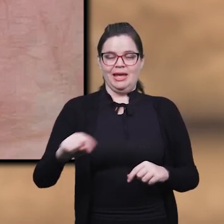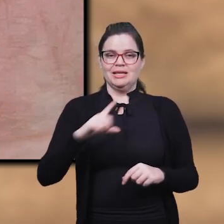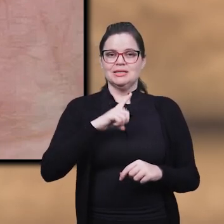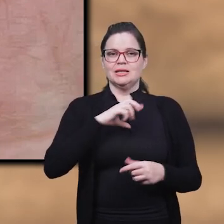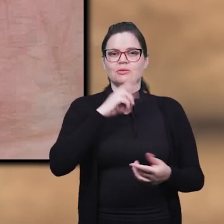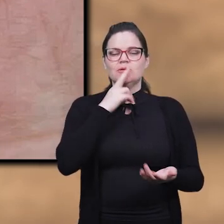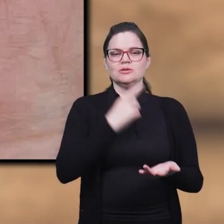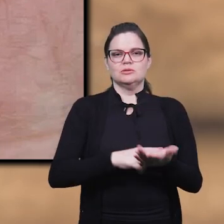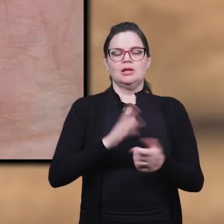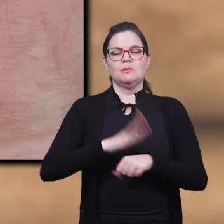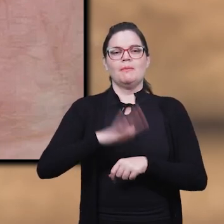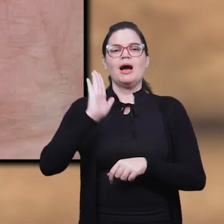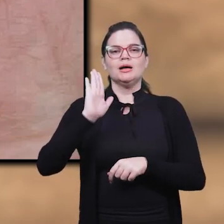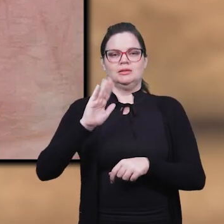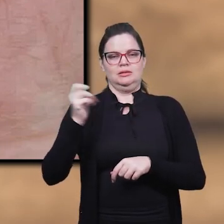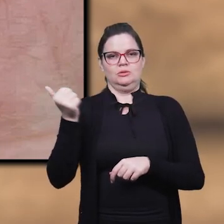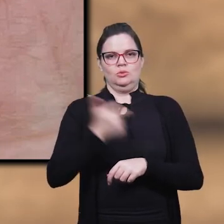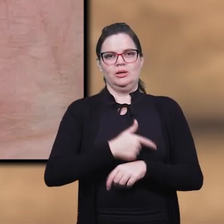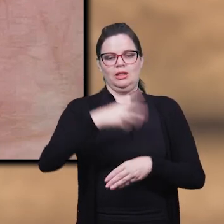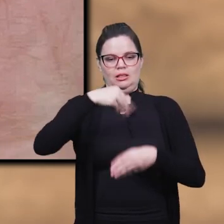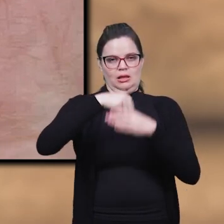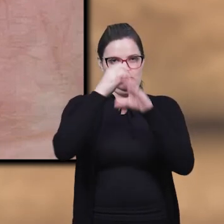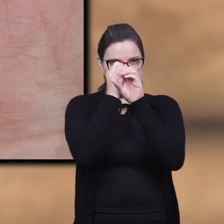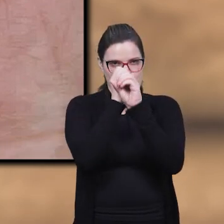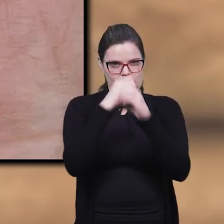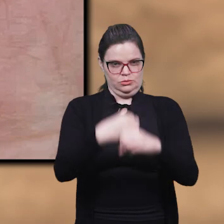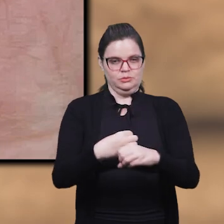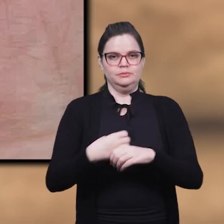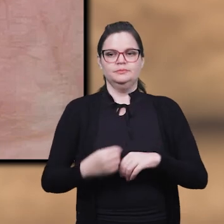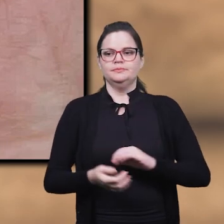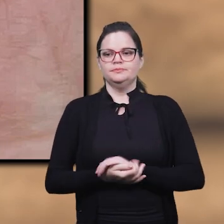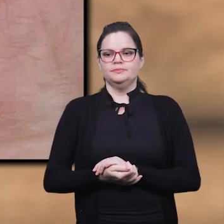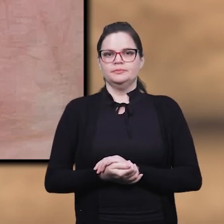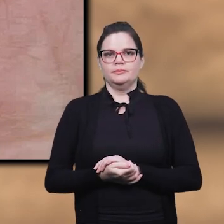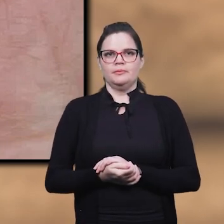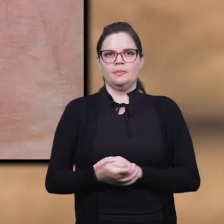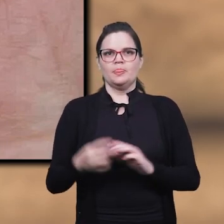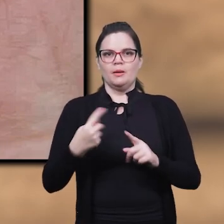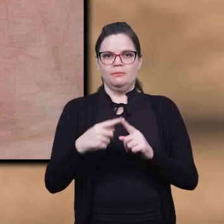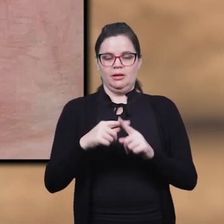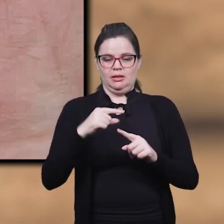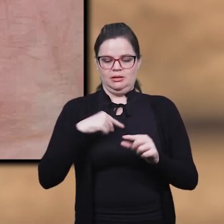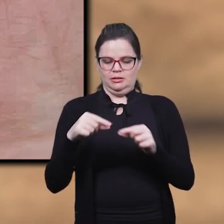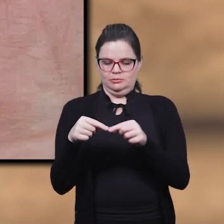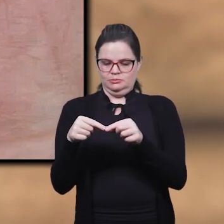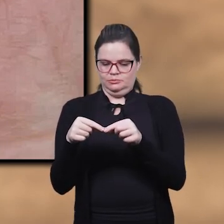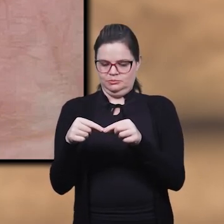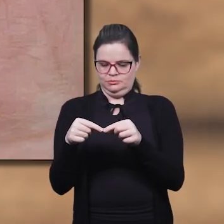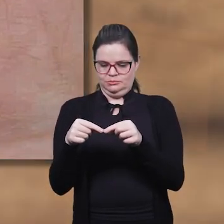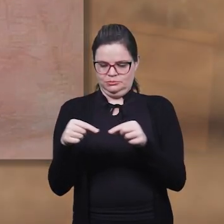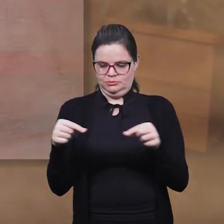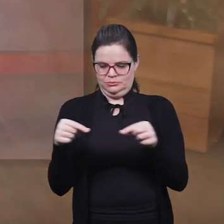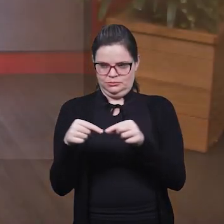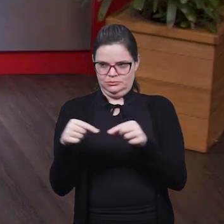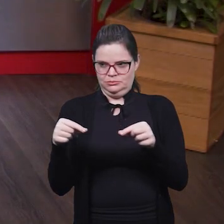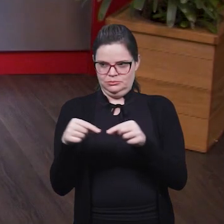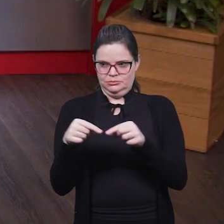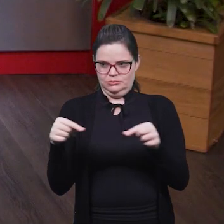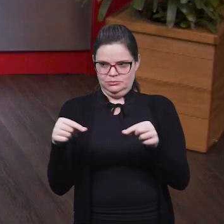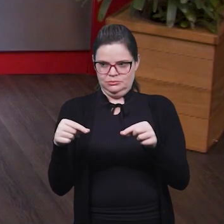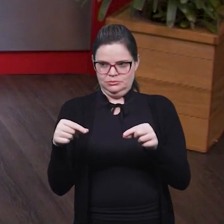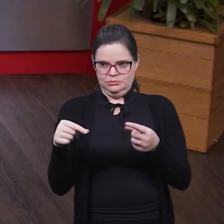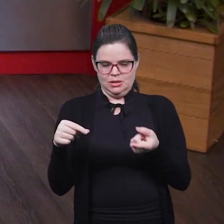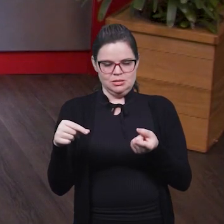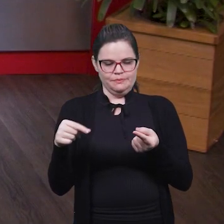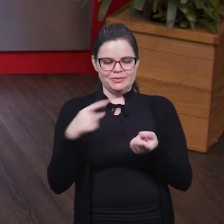laboratório. Depois do furo ser feito, uma gota de sangue é aplicada em uma fita, que é reagente, que é inserido